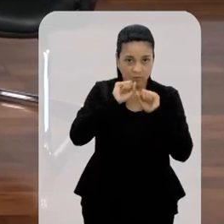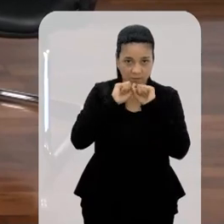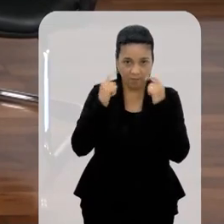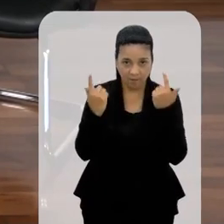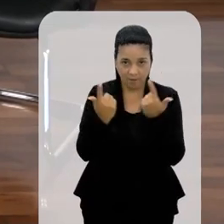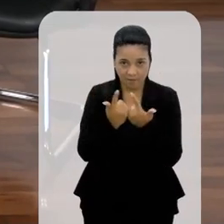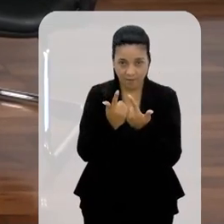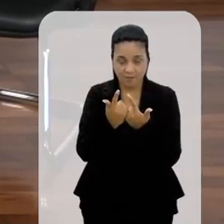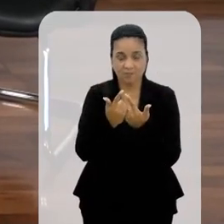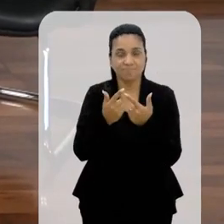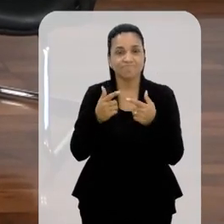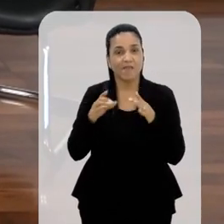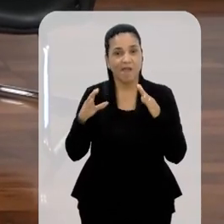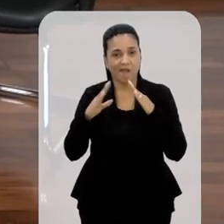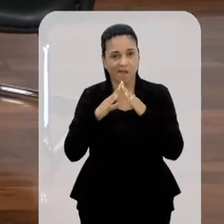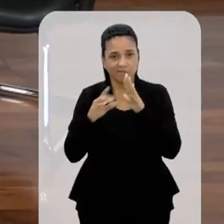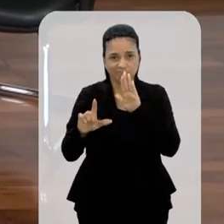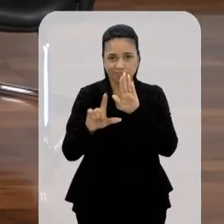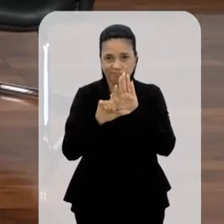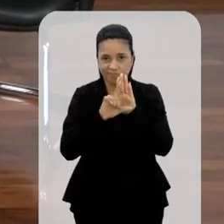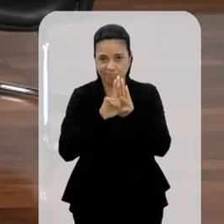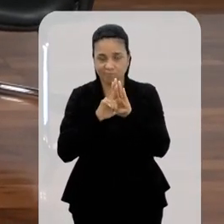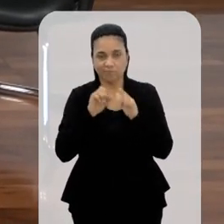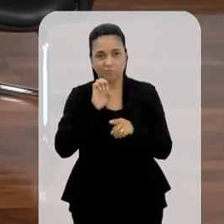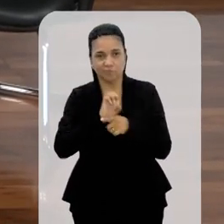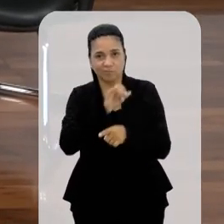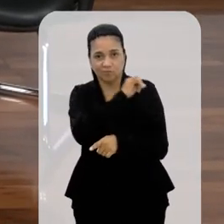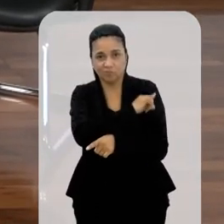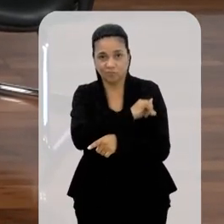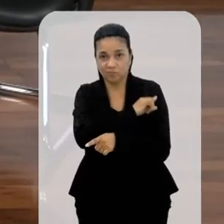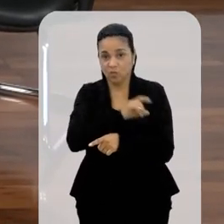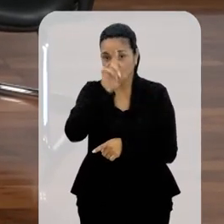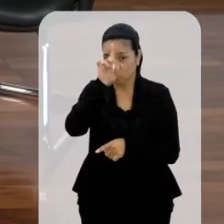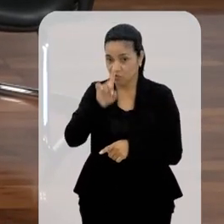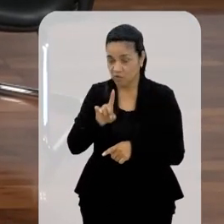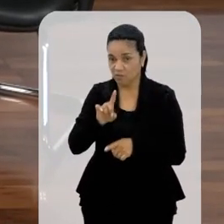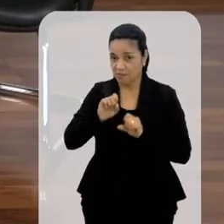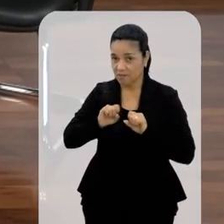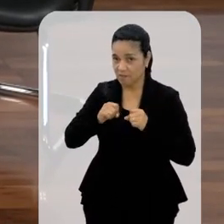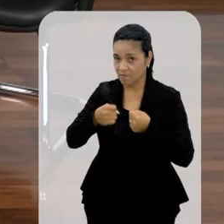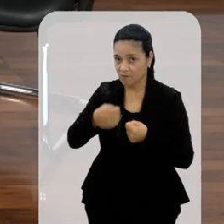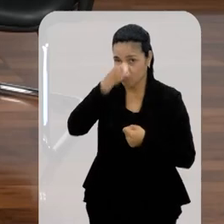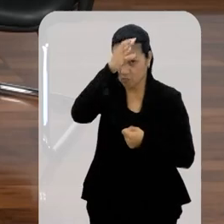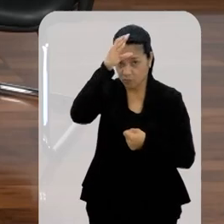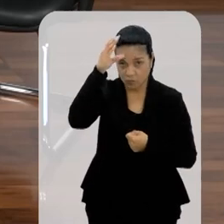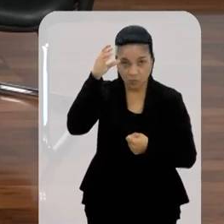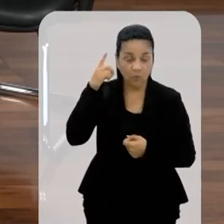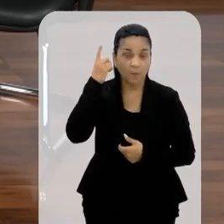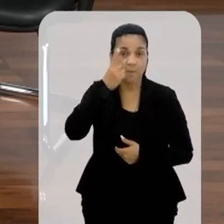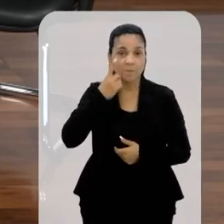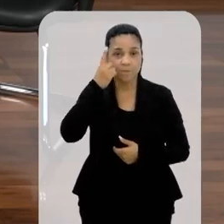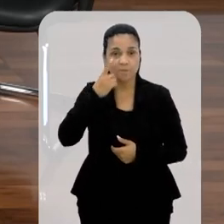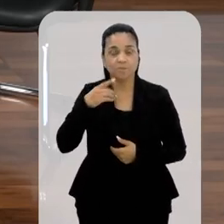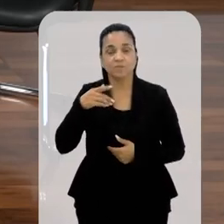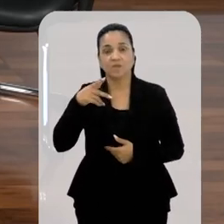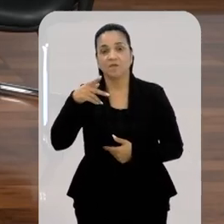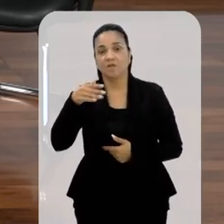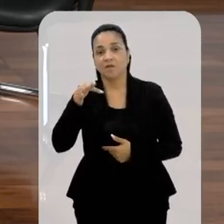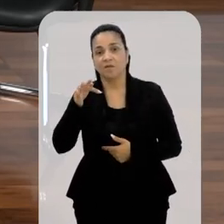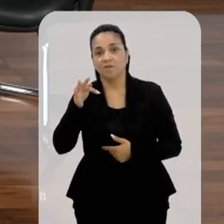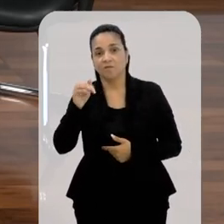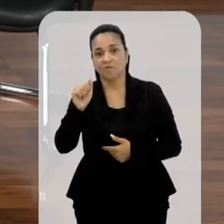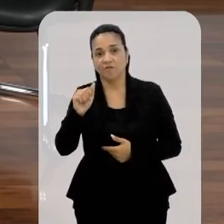nossa Casa da Cidadania, a Assembleia Legislativa do Estado do Rio de Janeiro. A Comissão de Direito do Consumidor, que é presidida pelo deputado